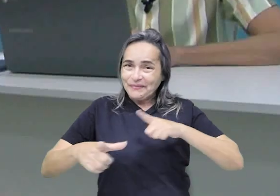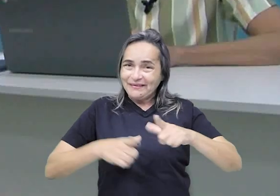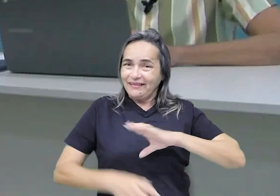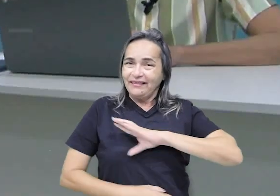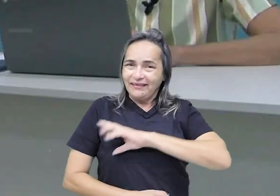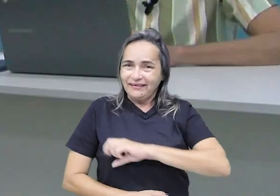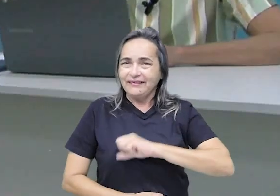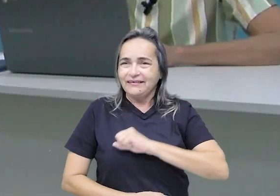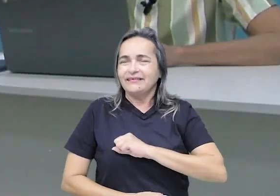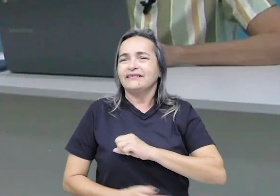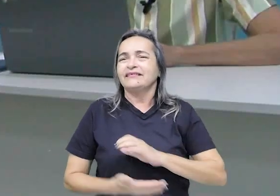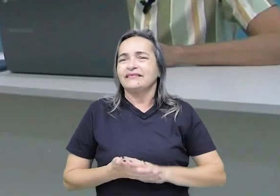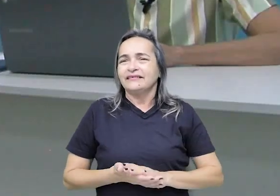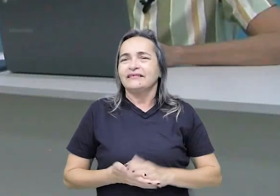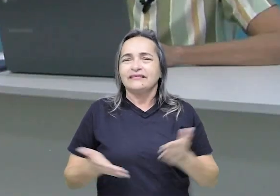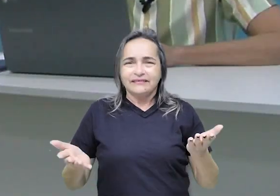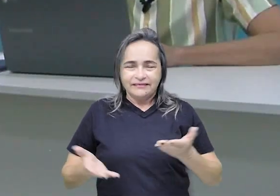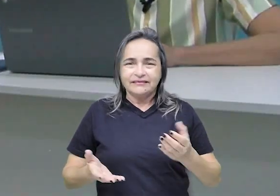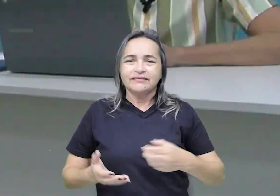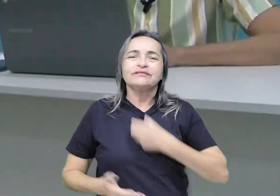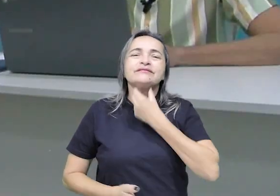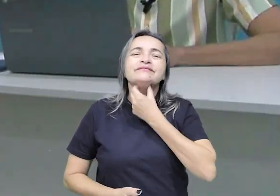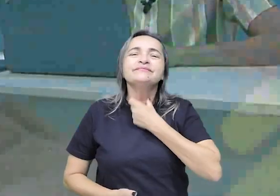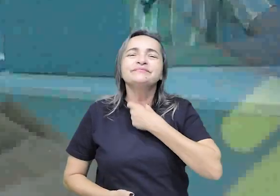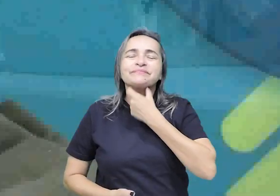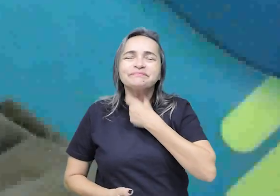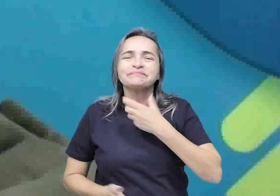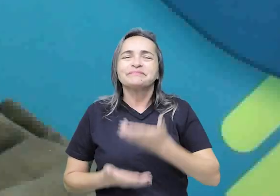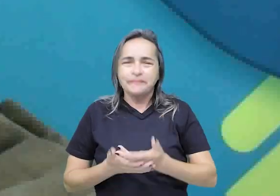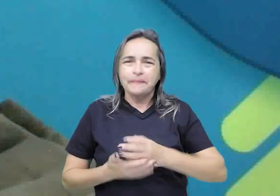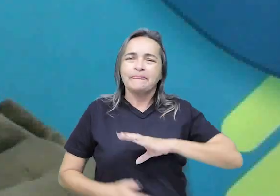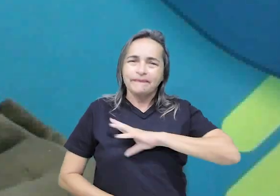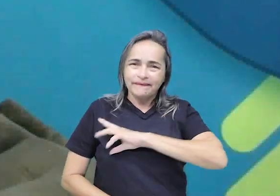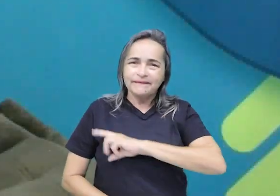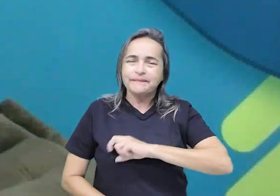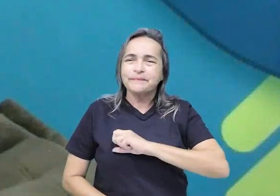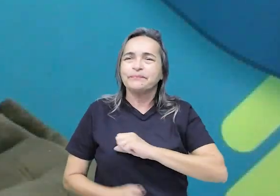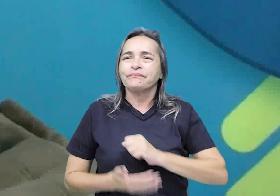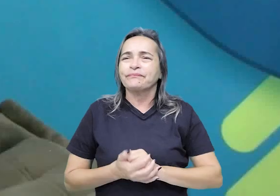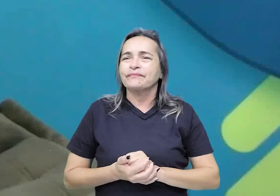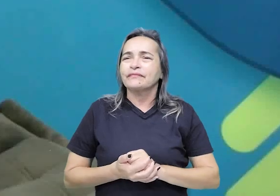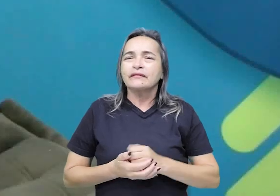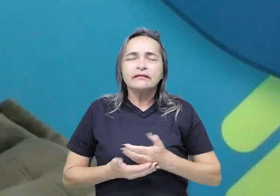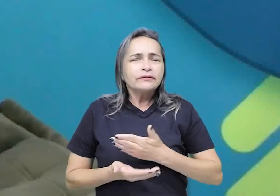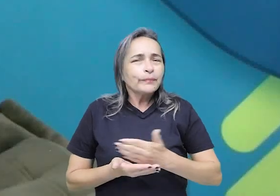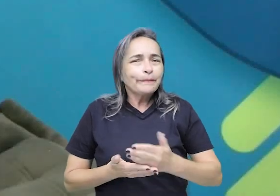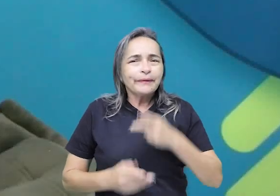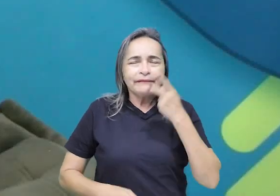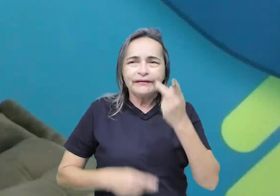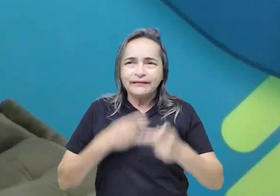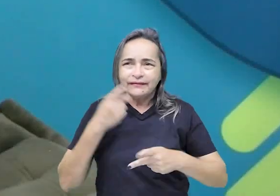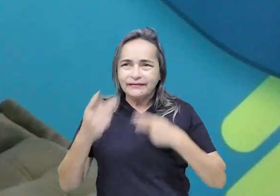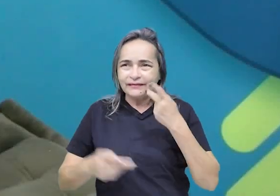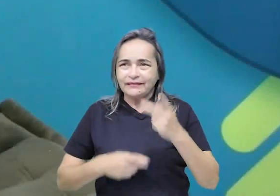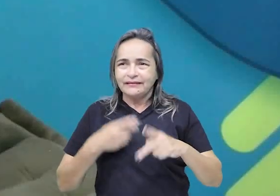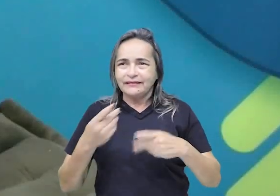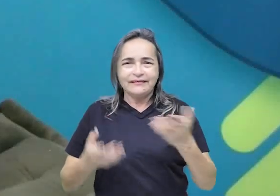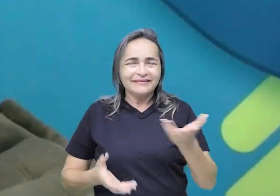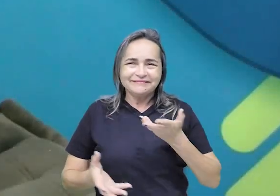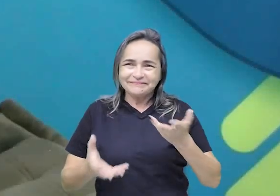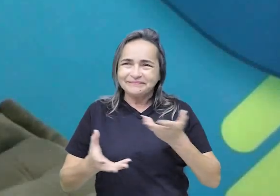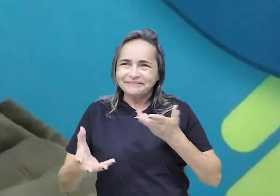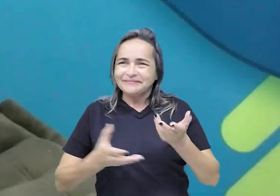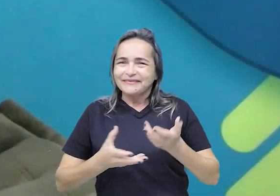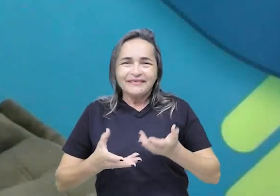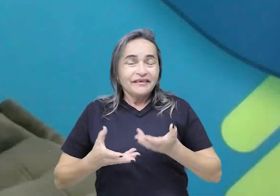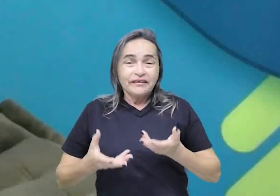paixão. Realmente a fonoaudiologia para mim é uma paixão. Então, quando a gente começa a falar, eu quero